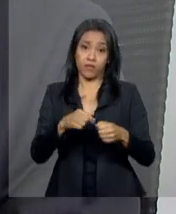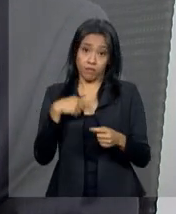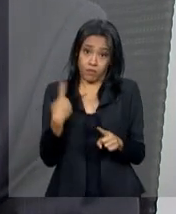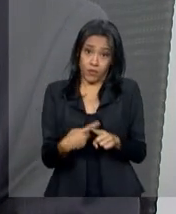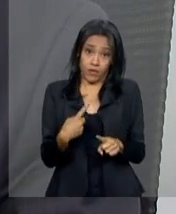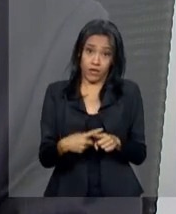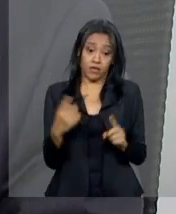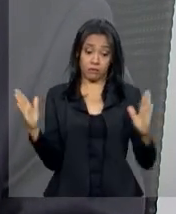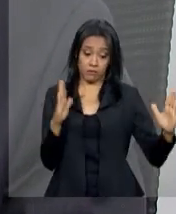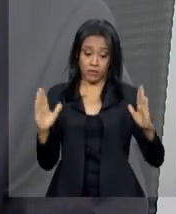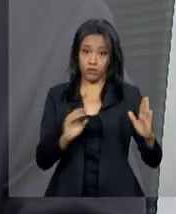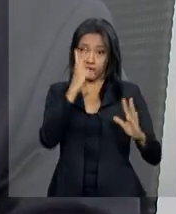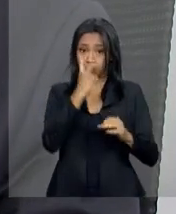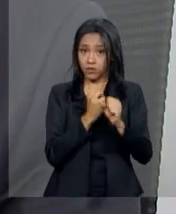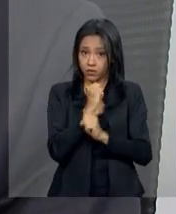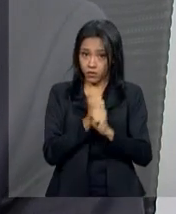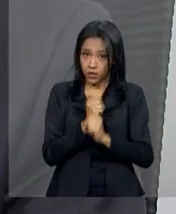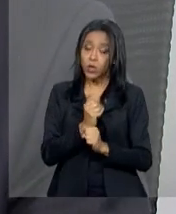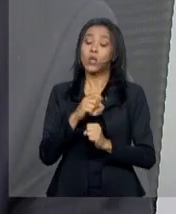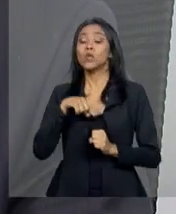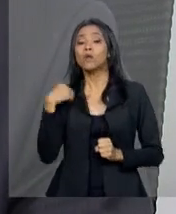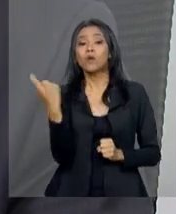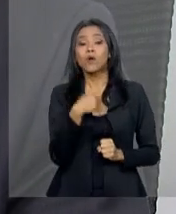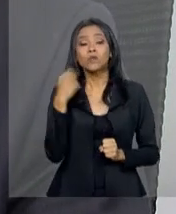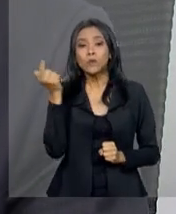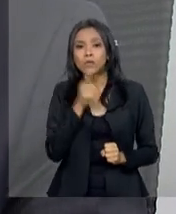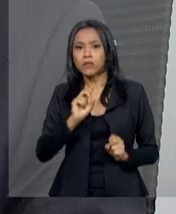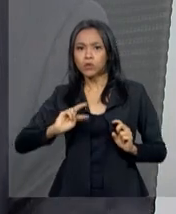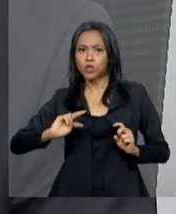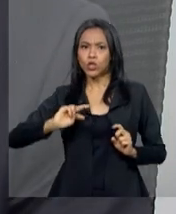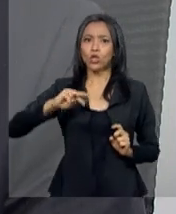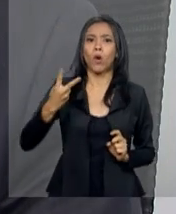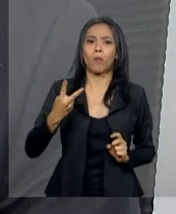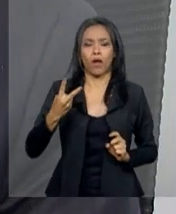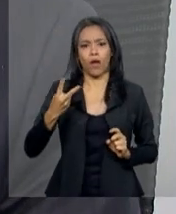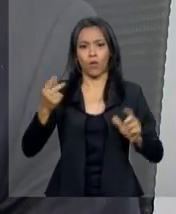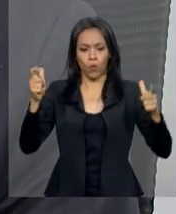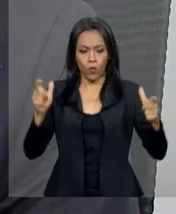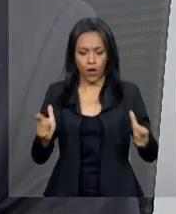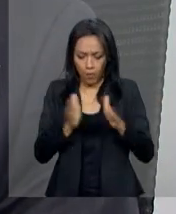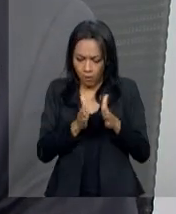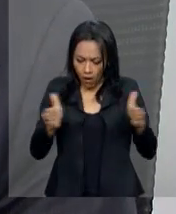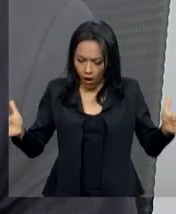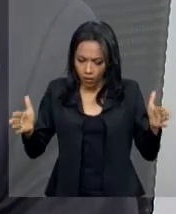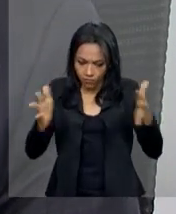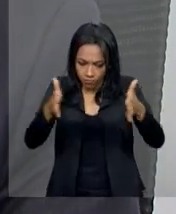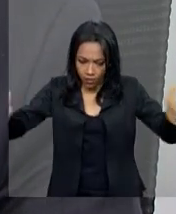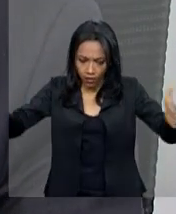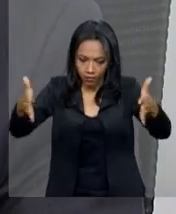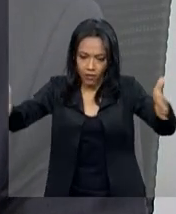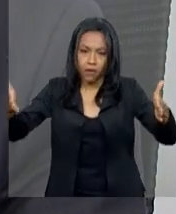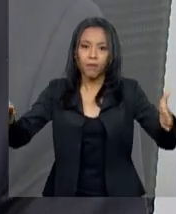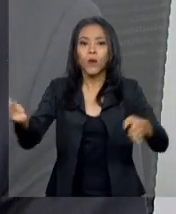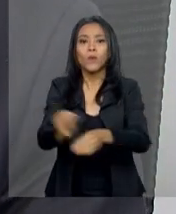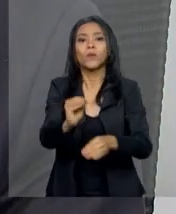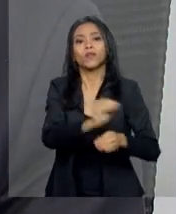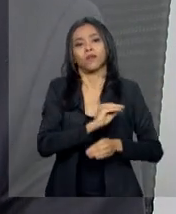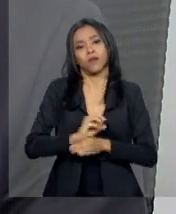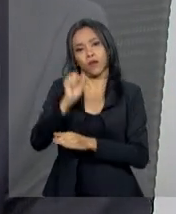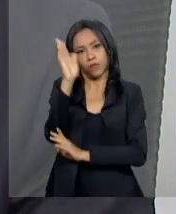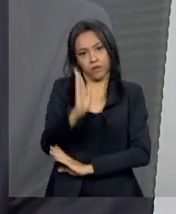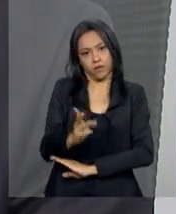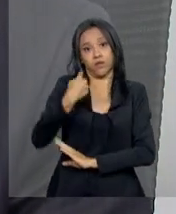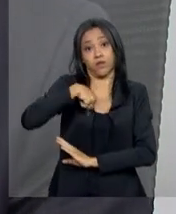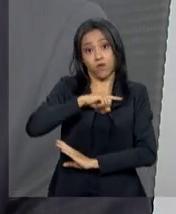nesses dois anos nós dobramos as áreas destinadas à unidade de conservação no brasil nós criamos instrumentos